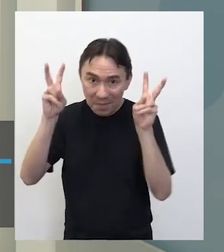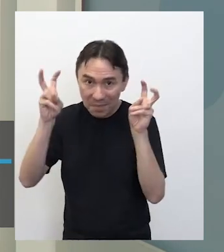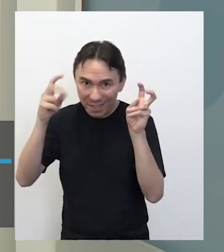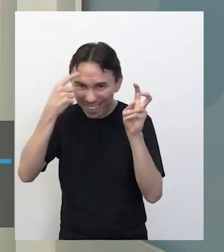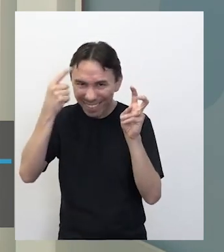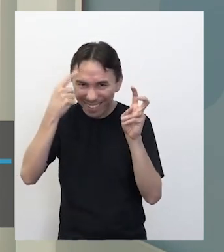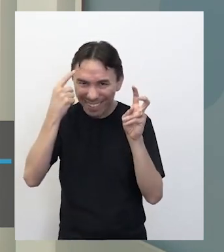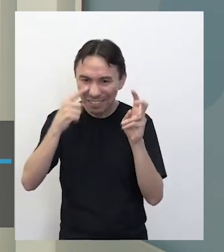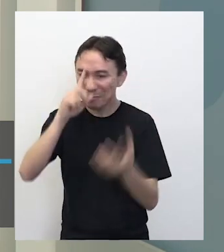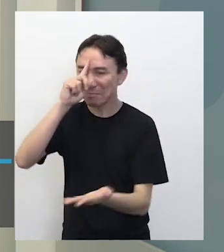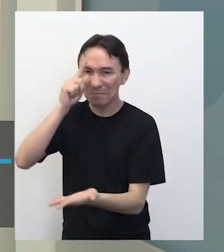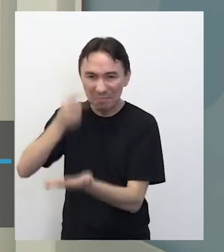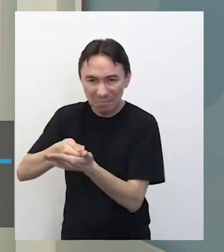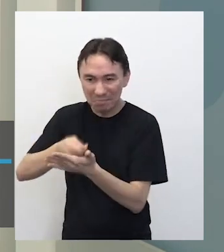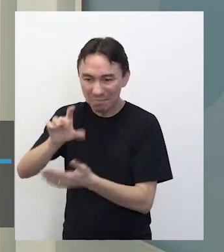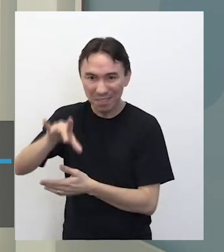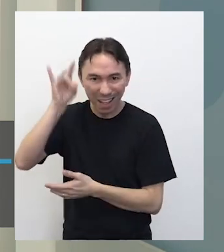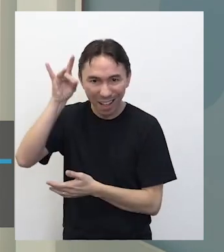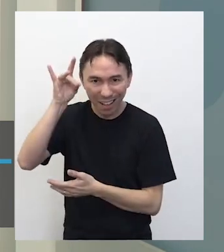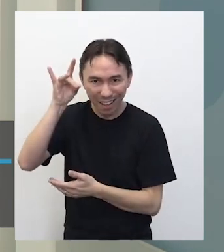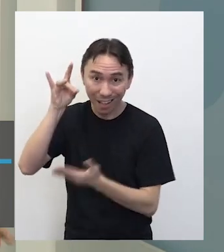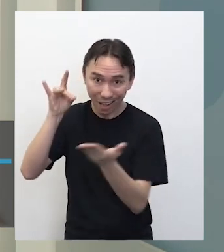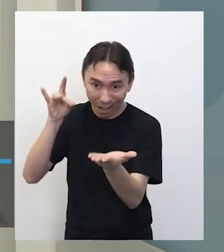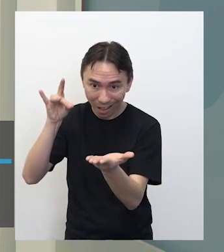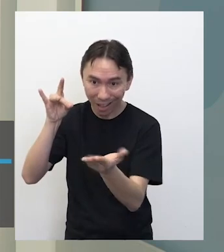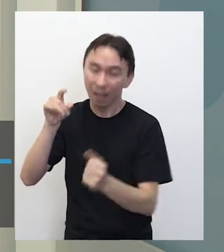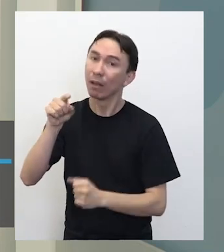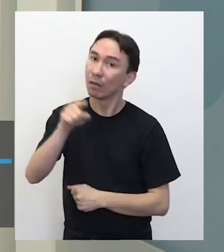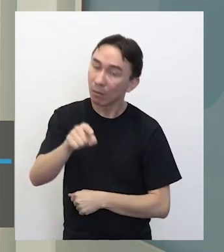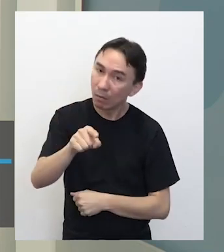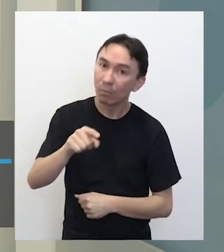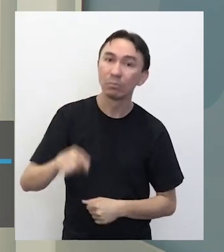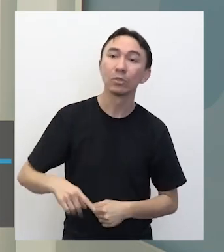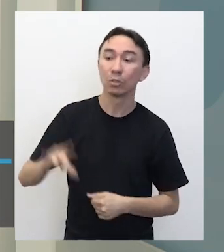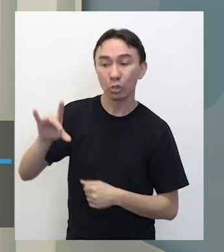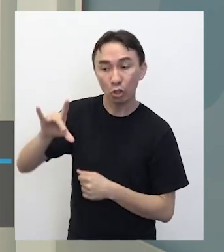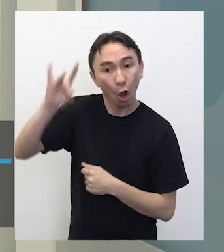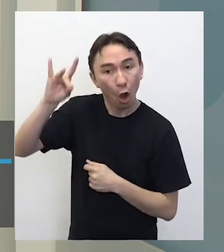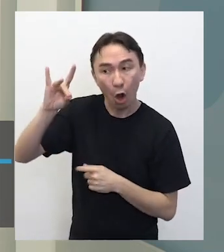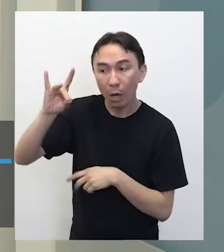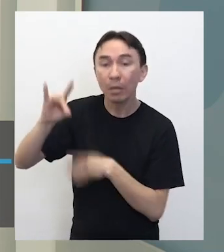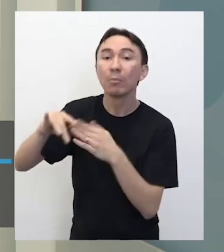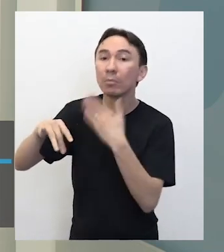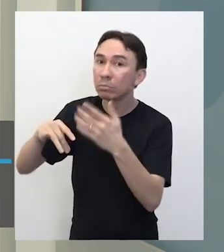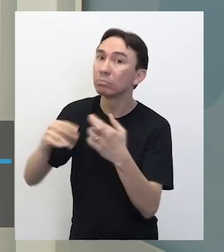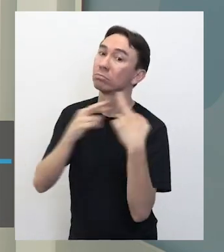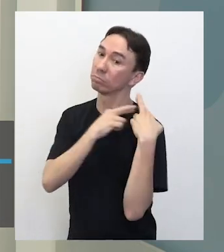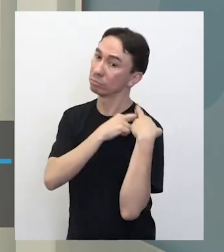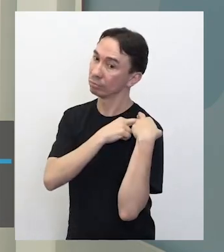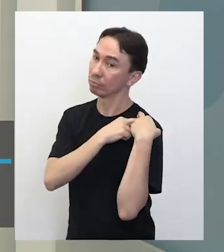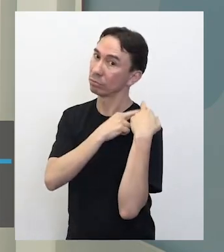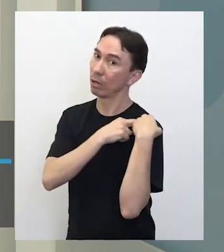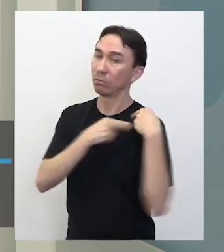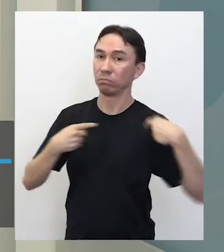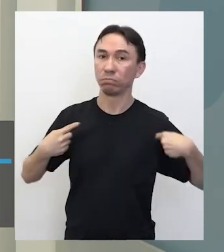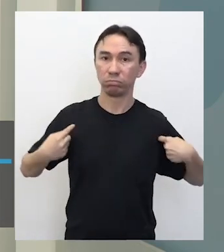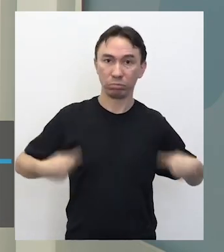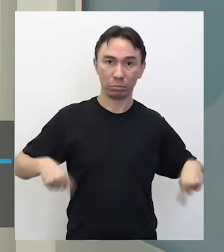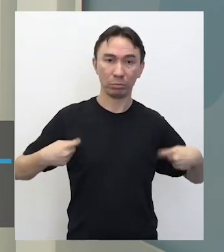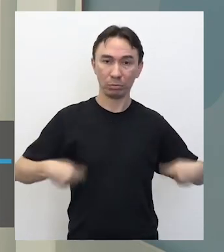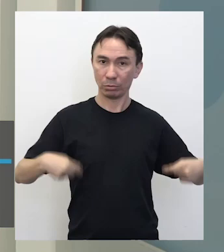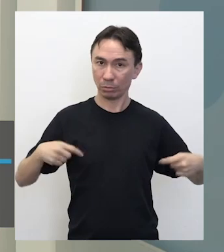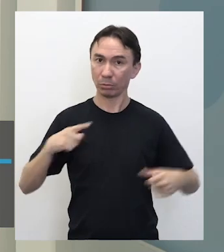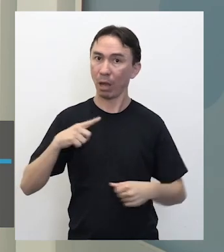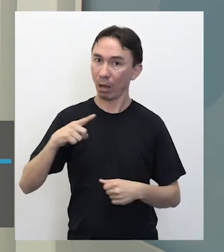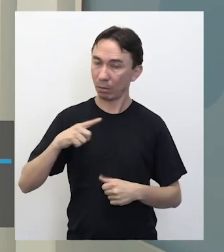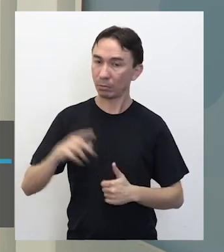escolha, então lembrem que toda escolha tem responsabilidade, ok? Então, continuando a nossa aula